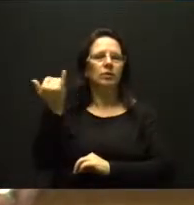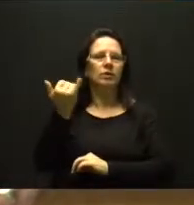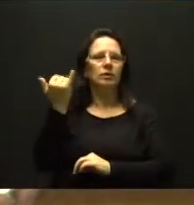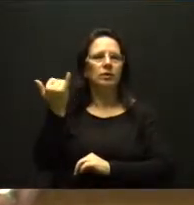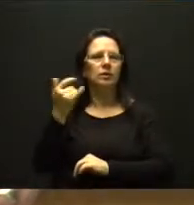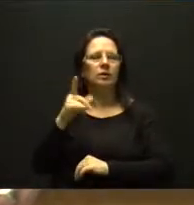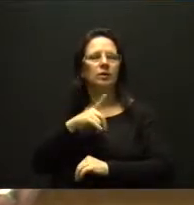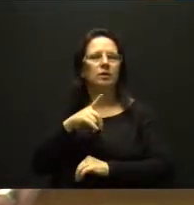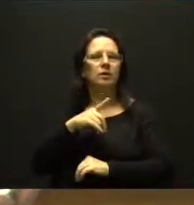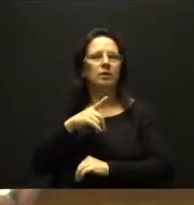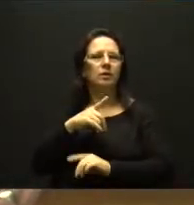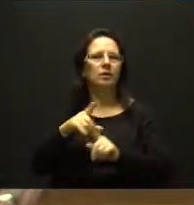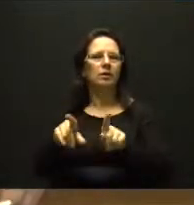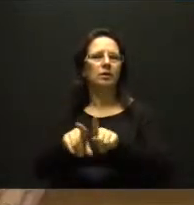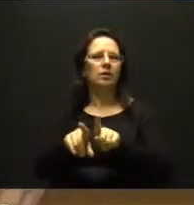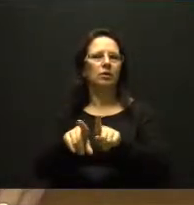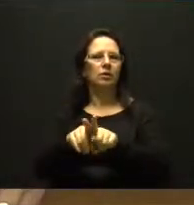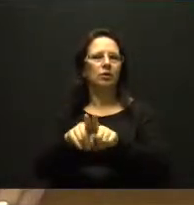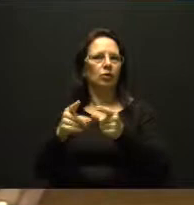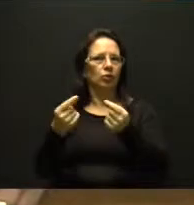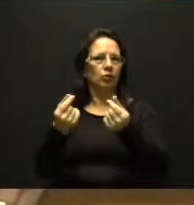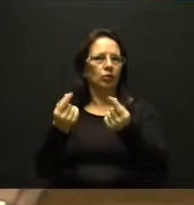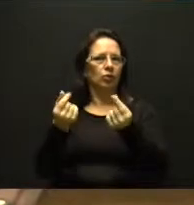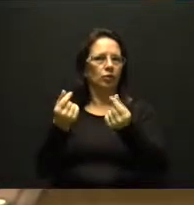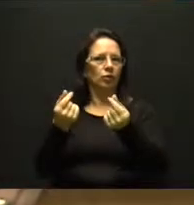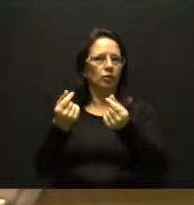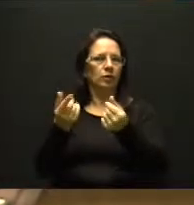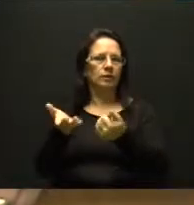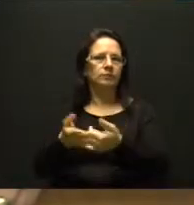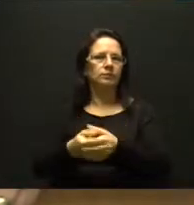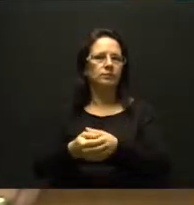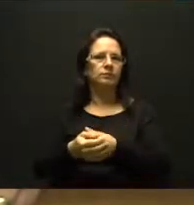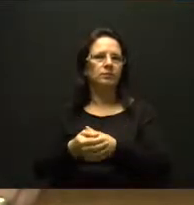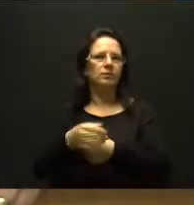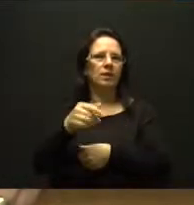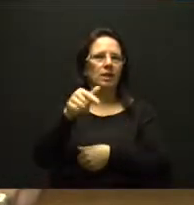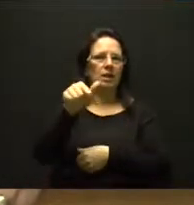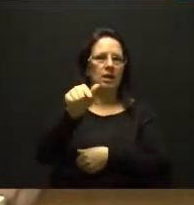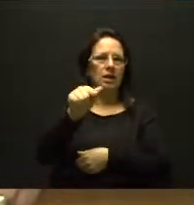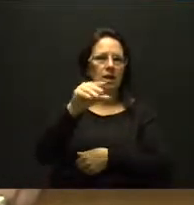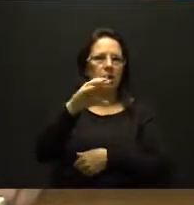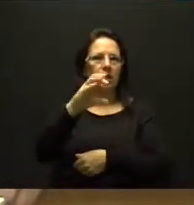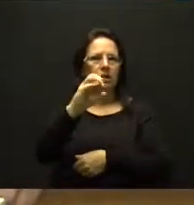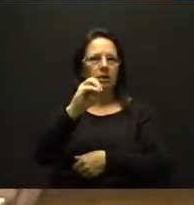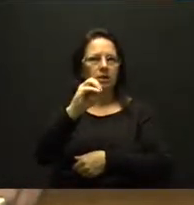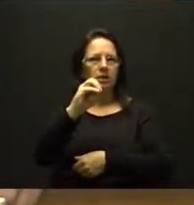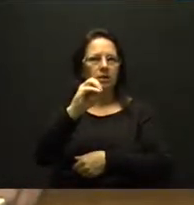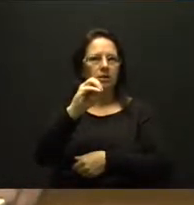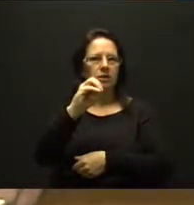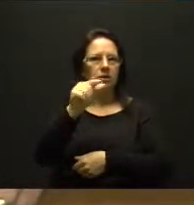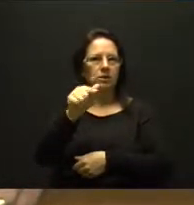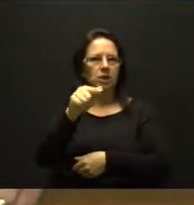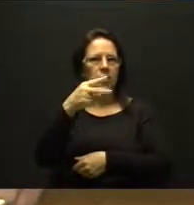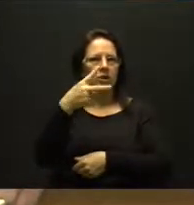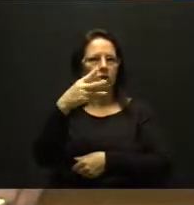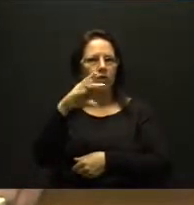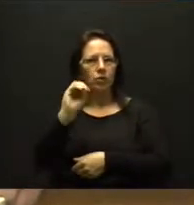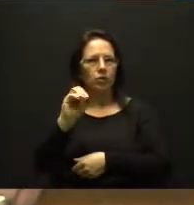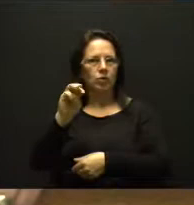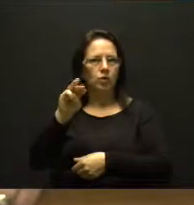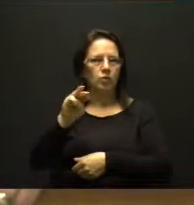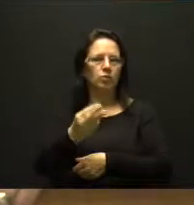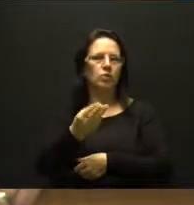porque iria girar o dinheiro na empresa que era 1 720 mil reais só para custear o transporte